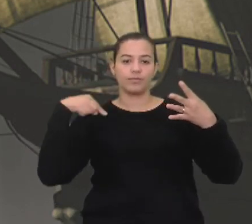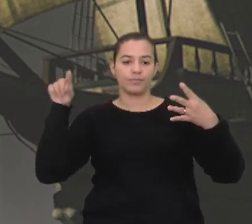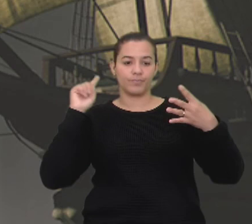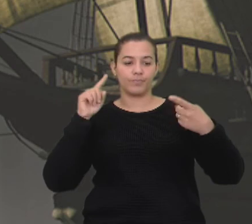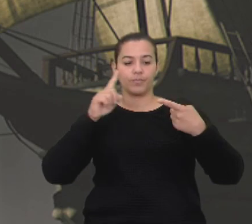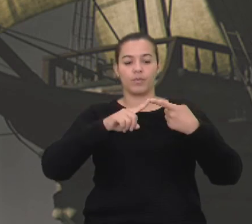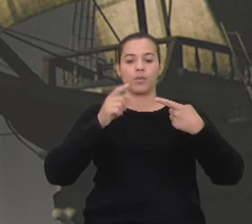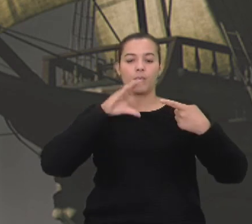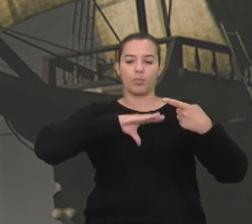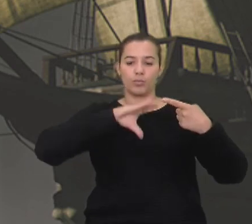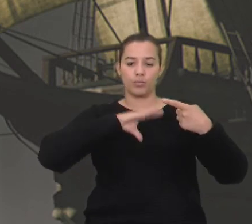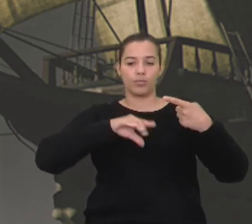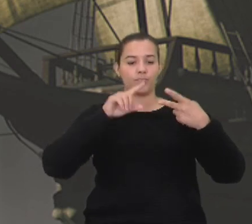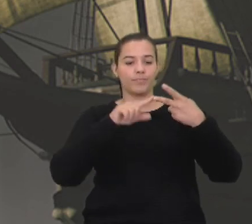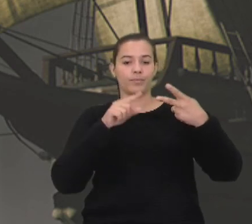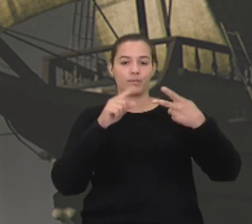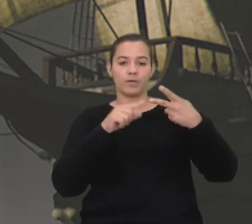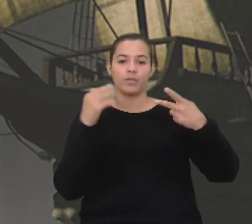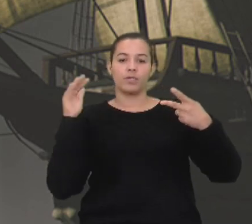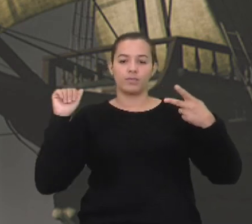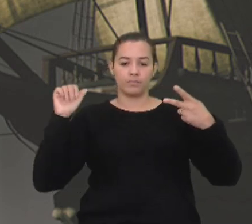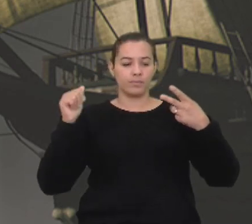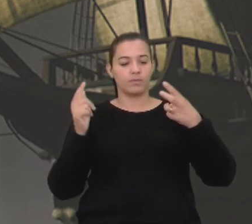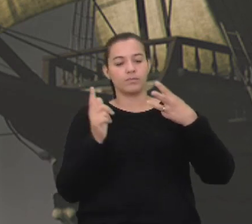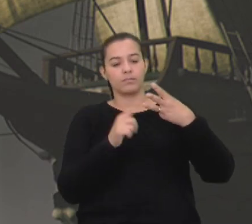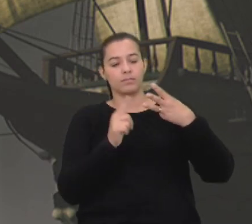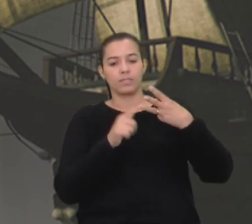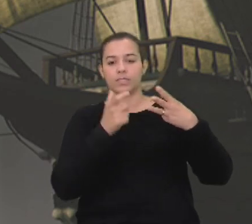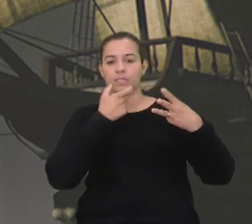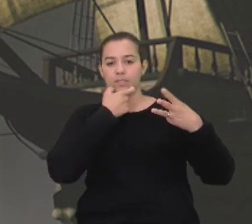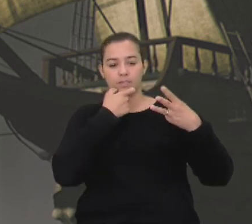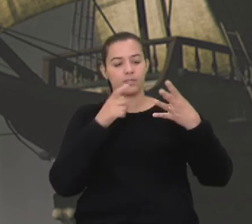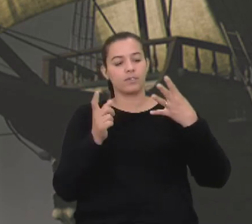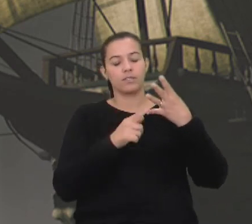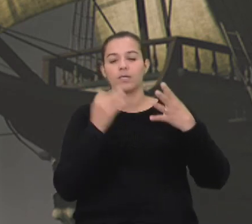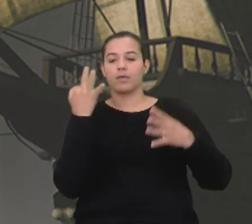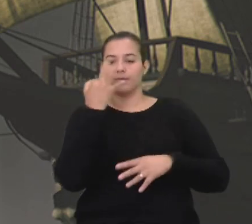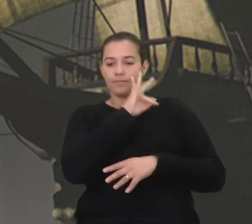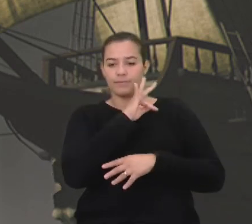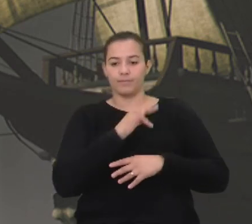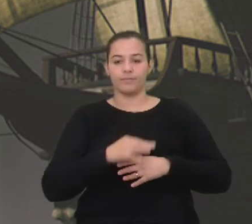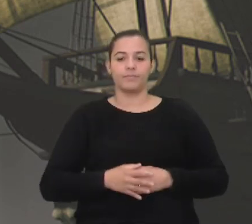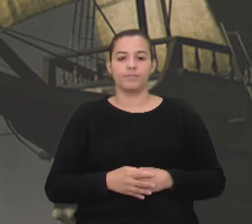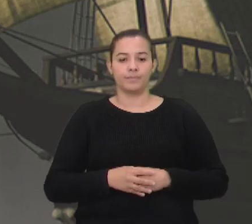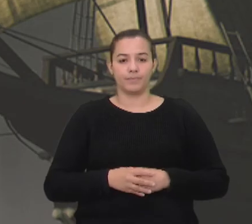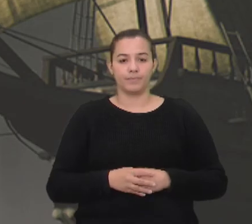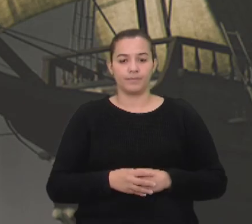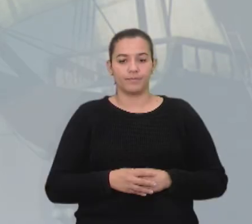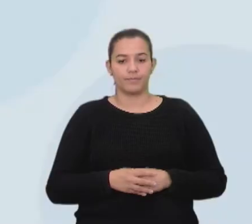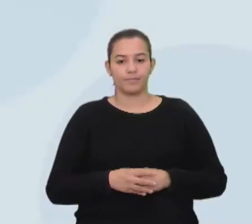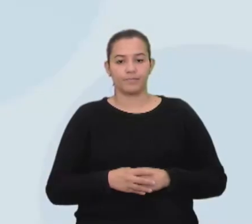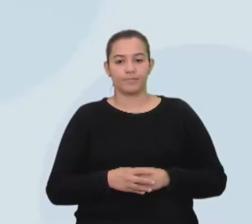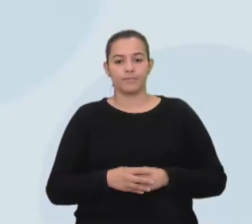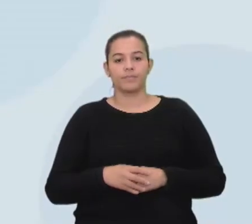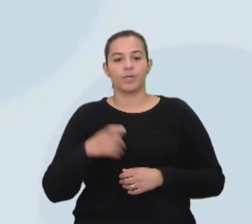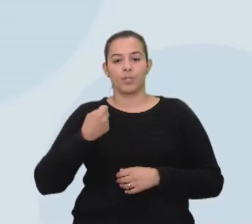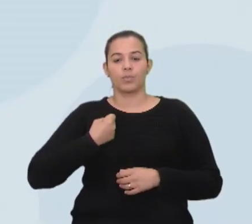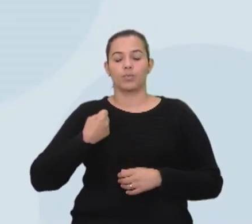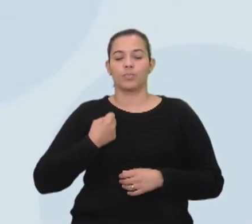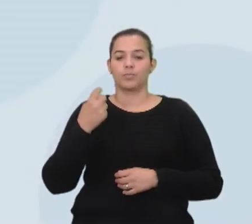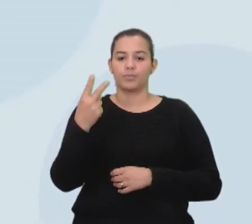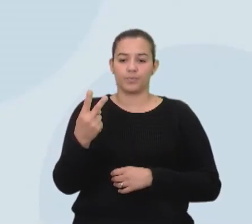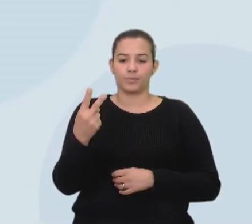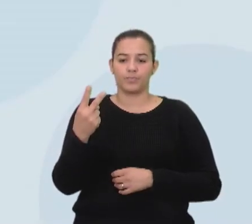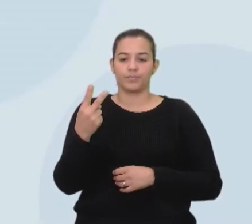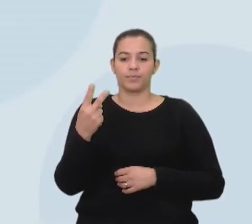Portugal, Espanha, Inglaterra e a França. Tá bom? Pessoal, e o questionamento 2 está aí na tela